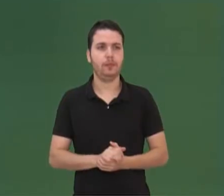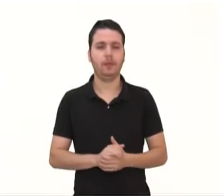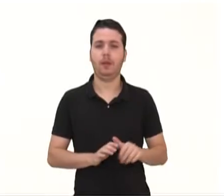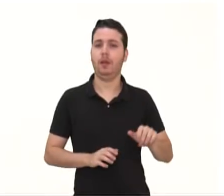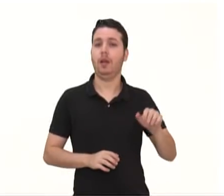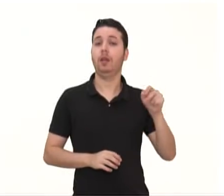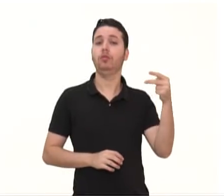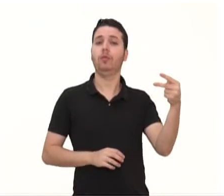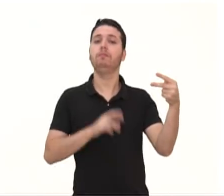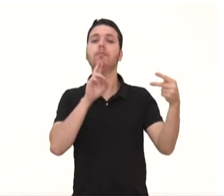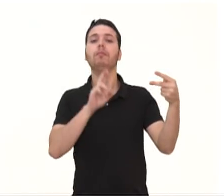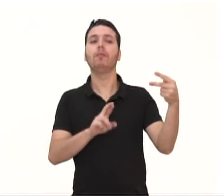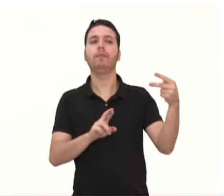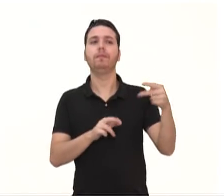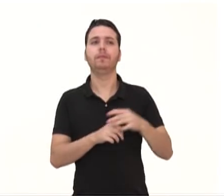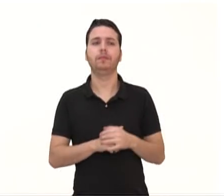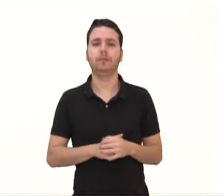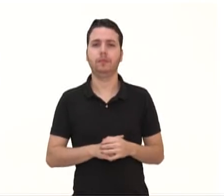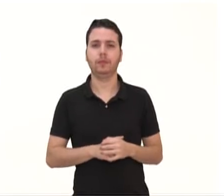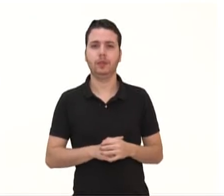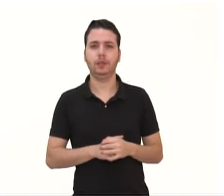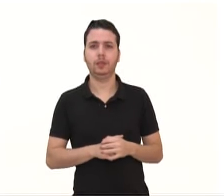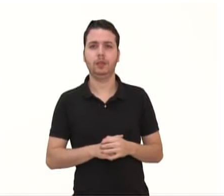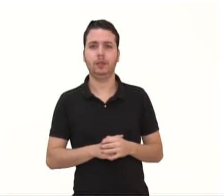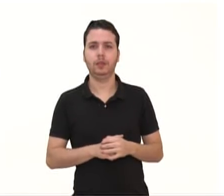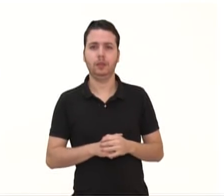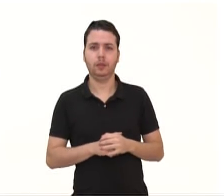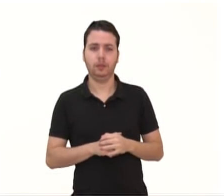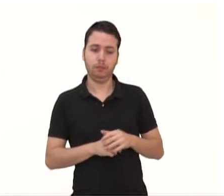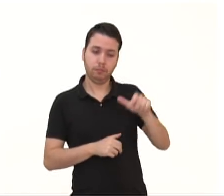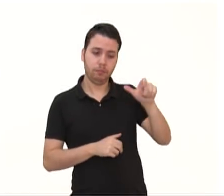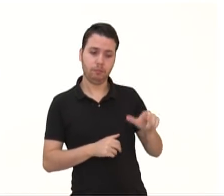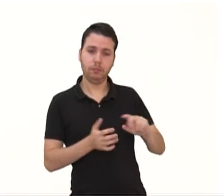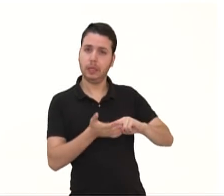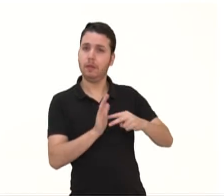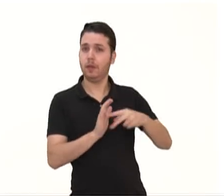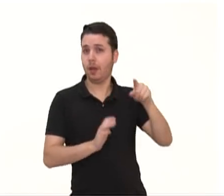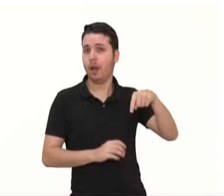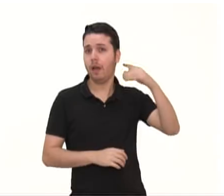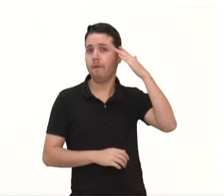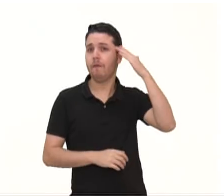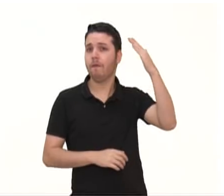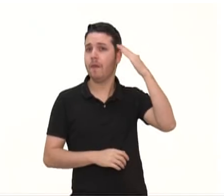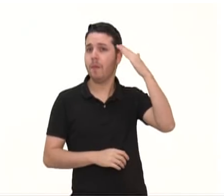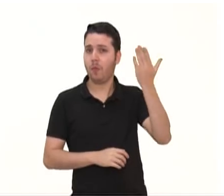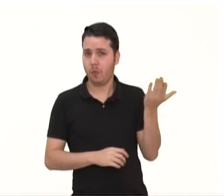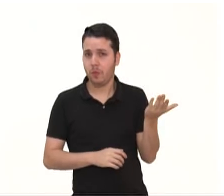Resposta da 2. Essa é uma pessoa famosa, né?